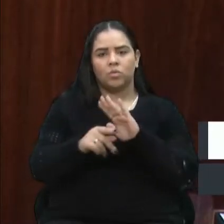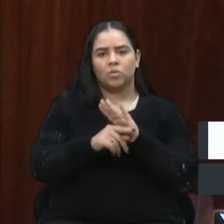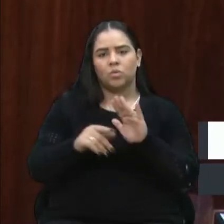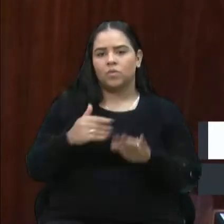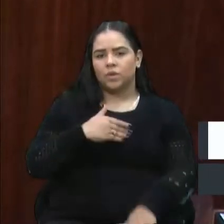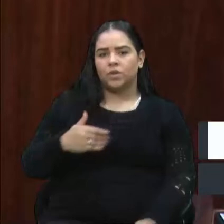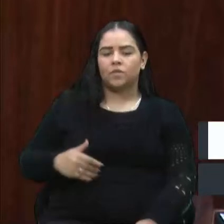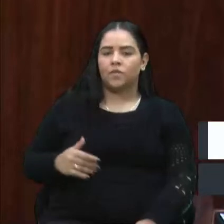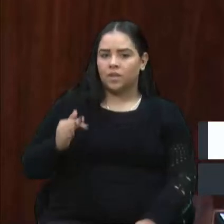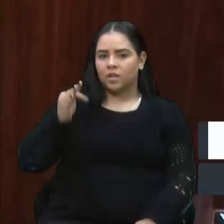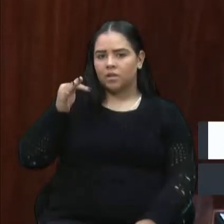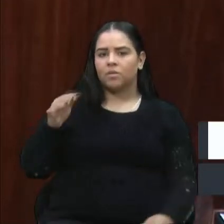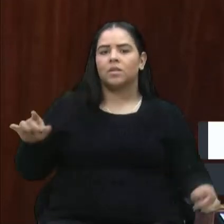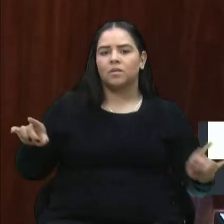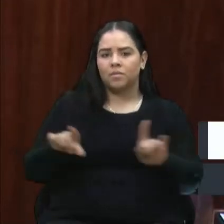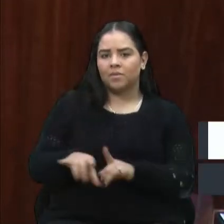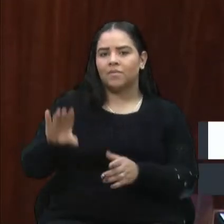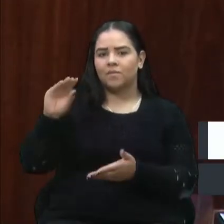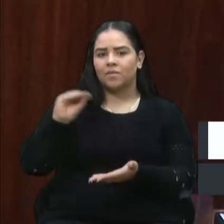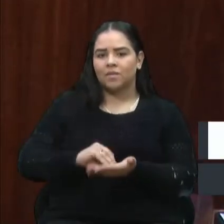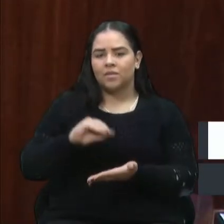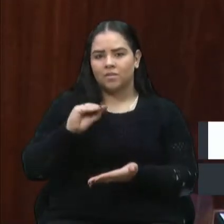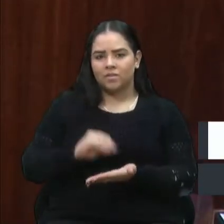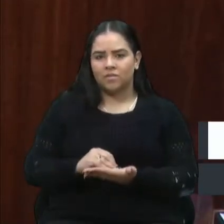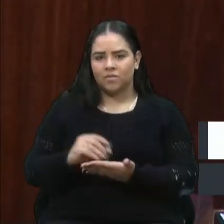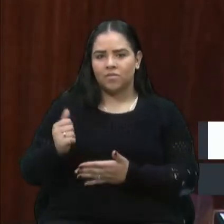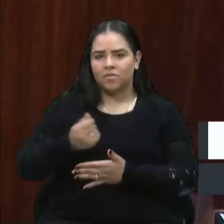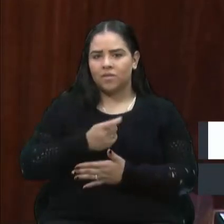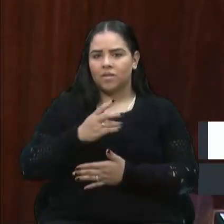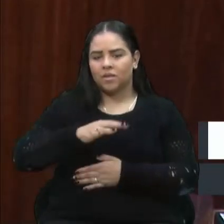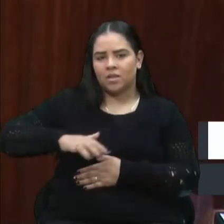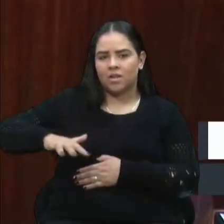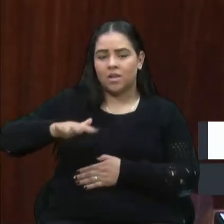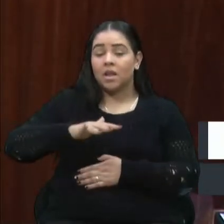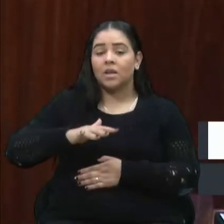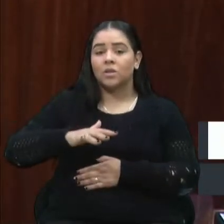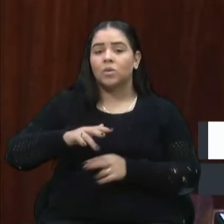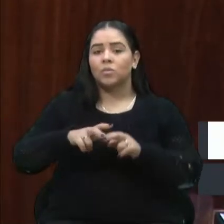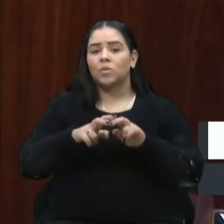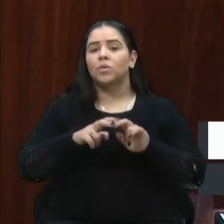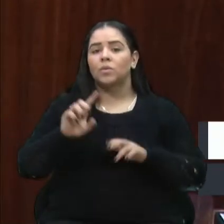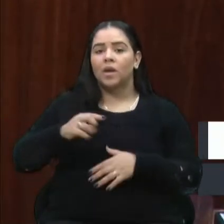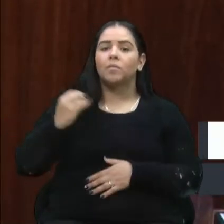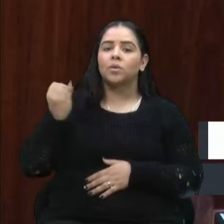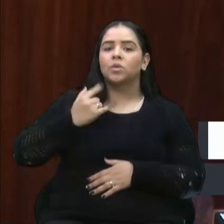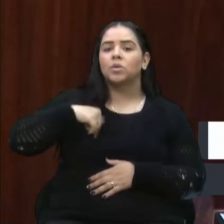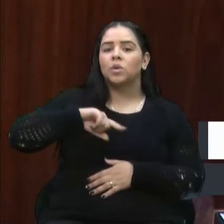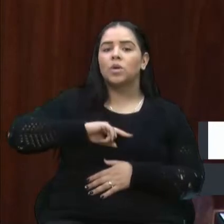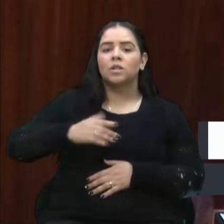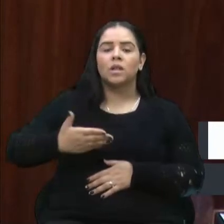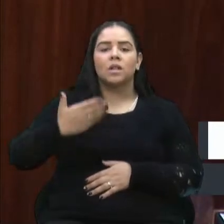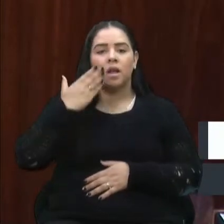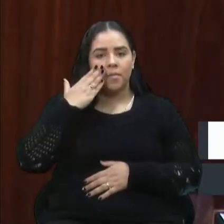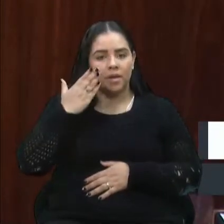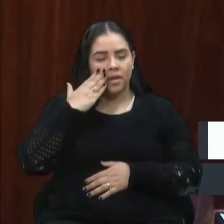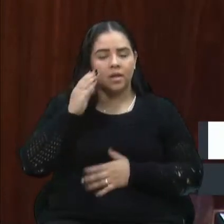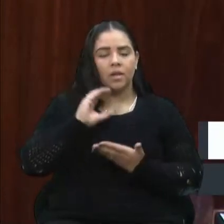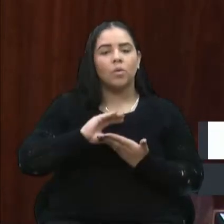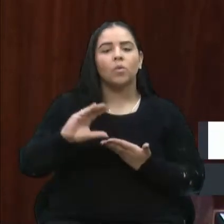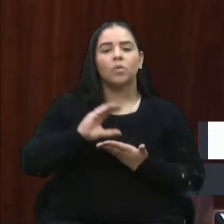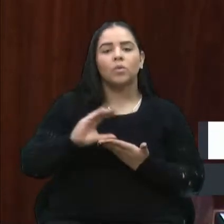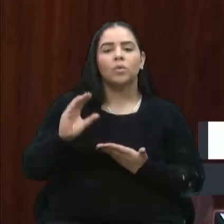federal ou, inclusive, a falta de recursos em diversas áreas. E é importante, então, a gente saber que esses recursos que